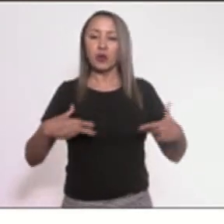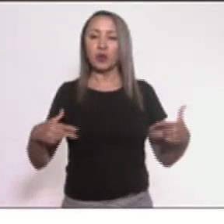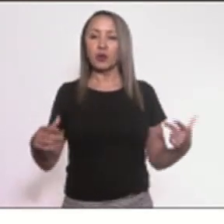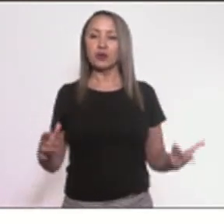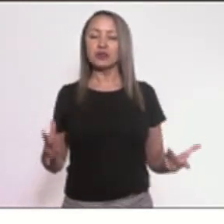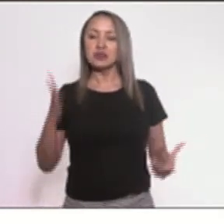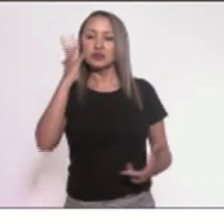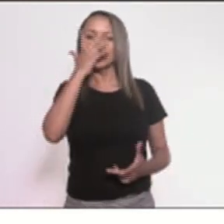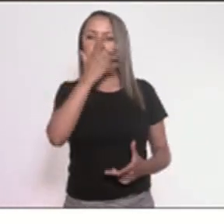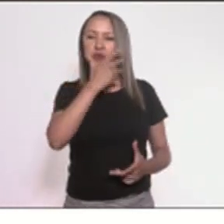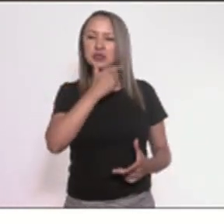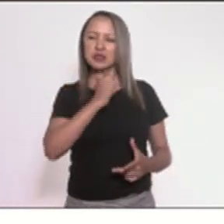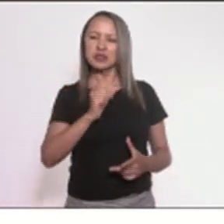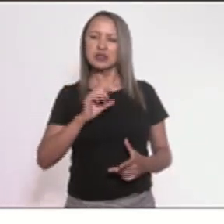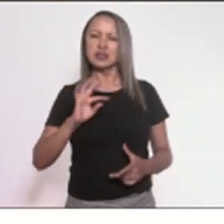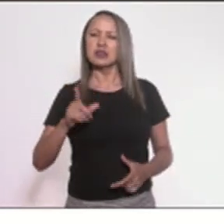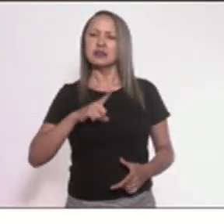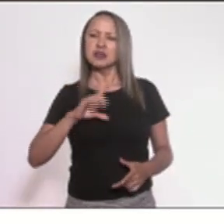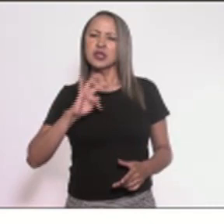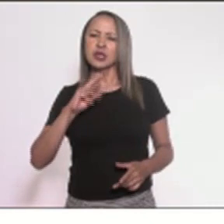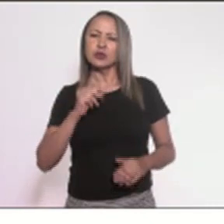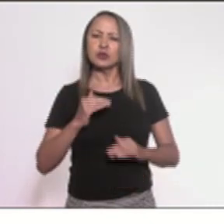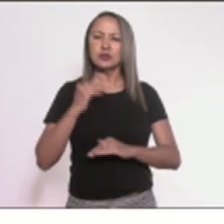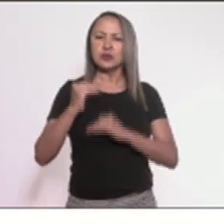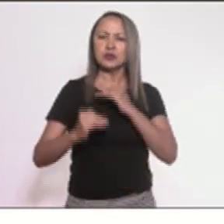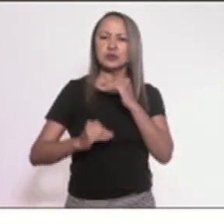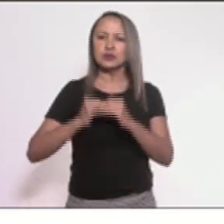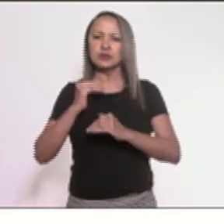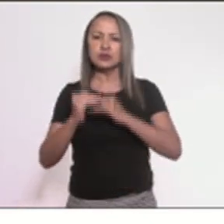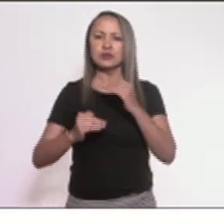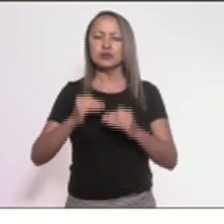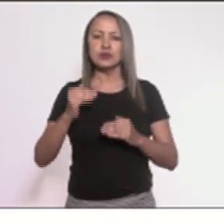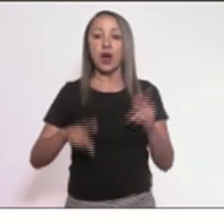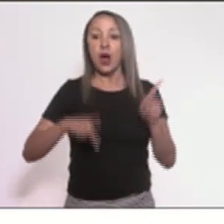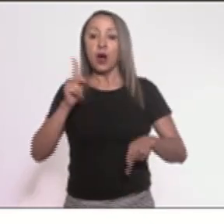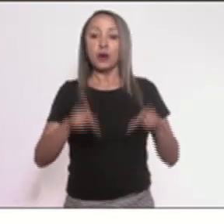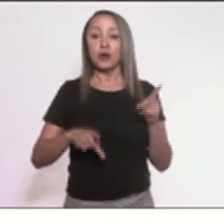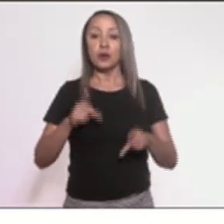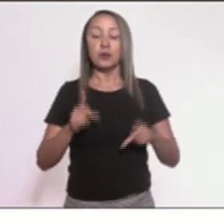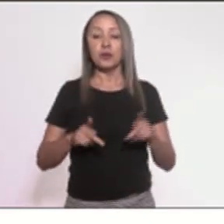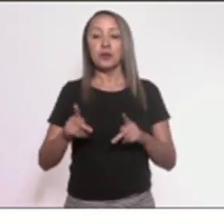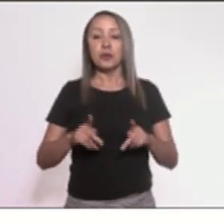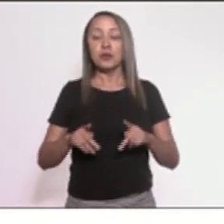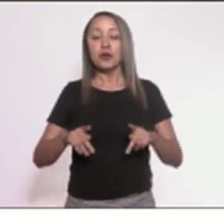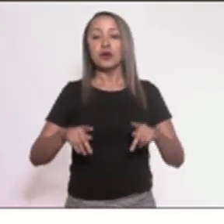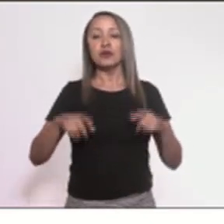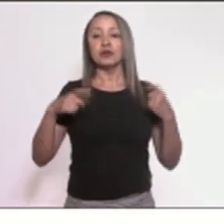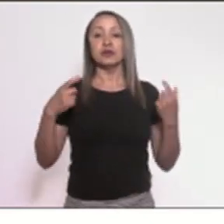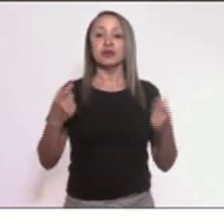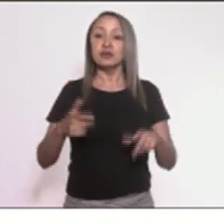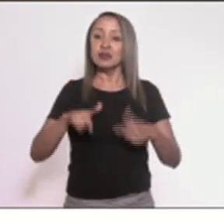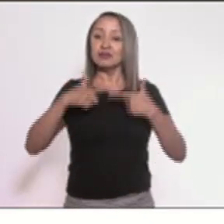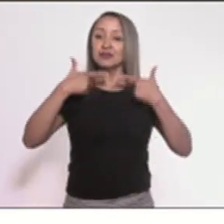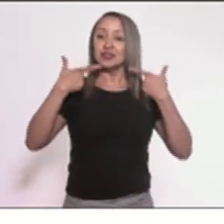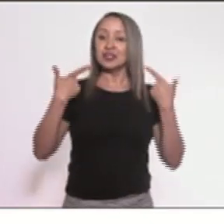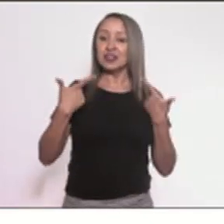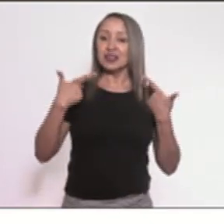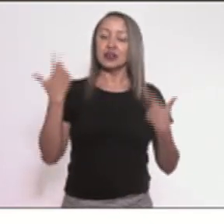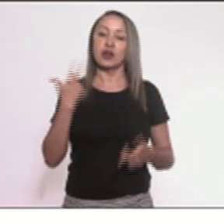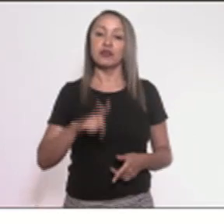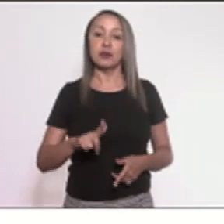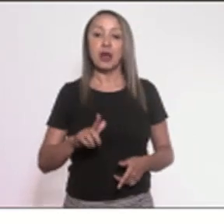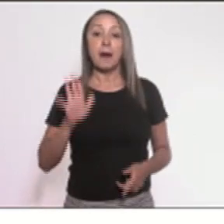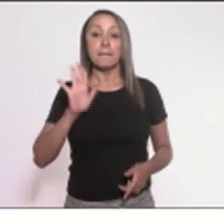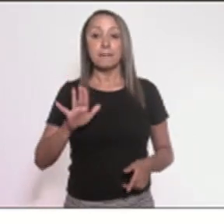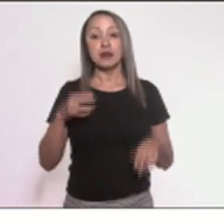sem iguais, que tem tudo para crescer, vai crescer o povo de Cabo Frio, o povo da região dos lagos, vai voltar a sorrir. Mas, para